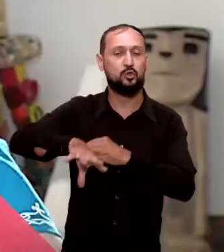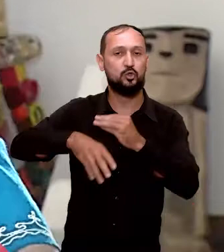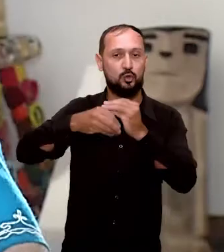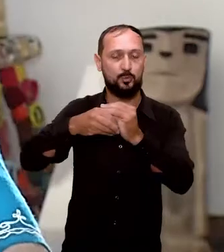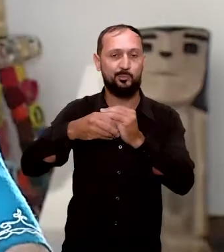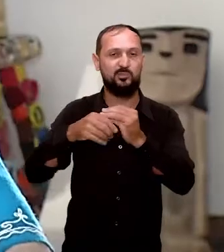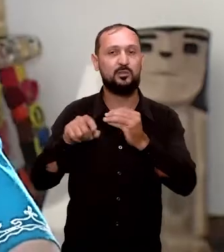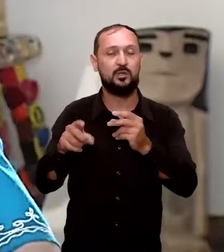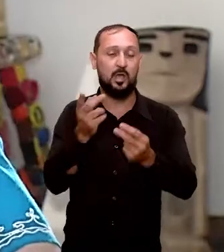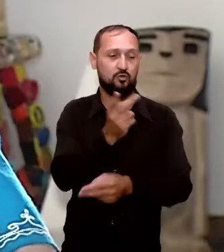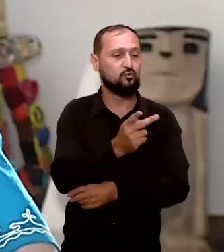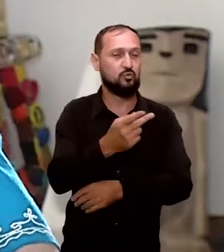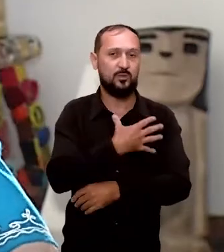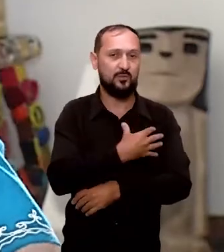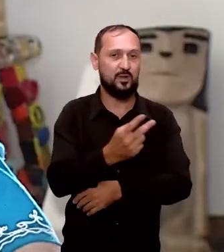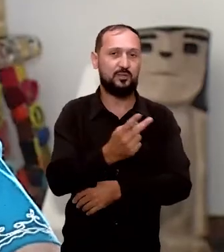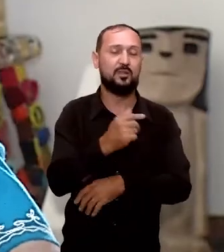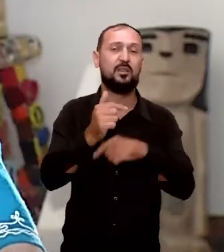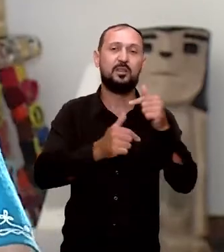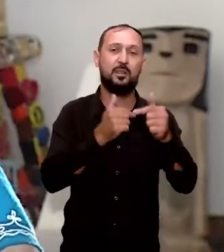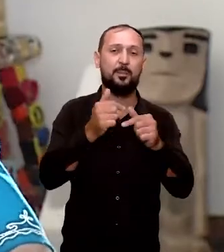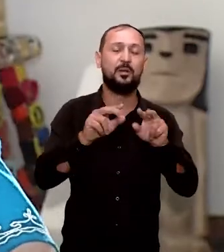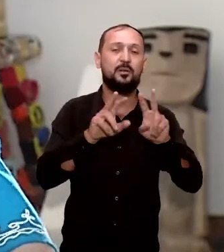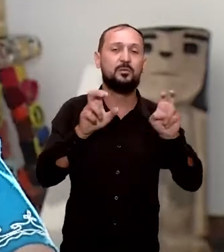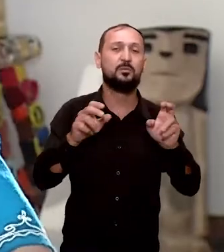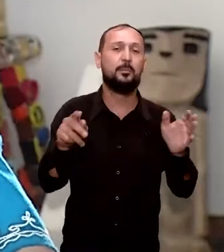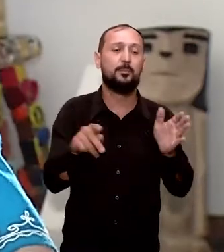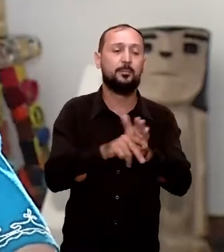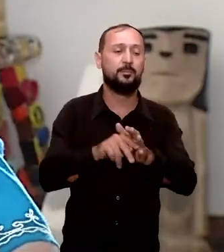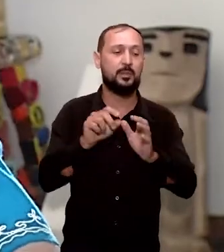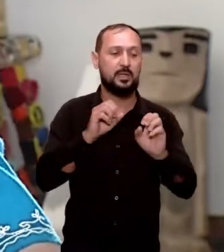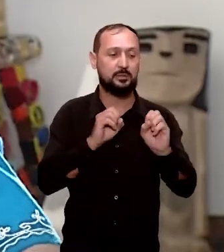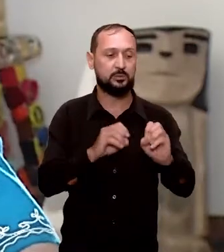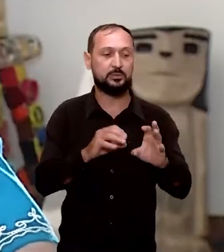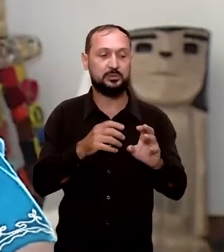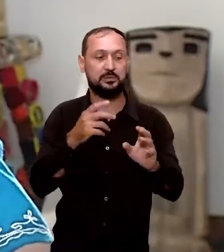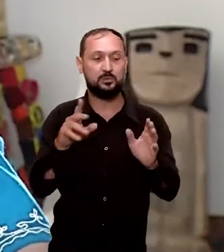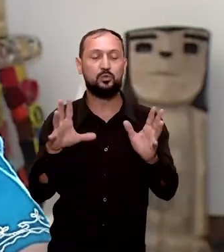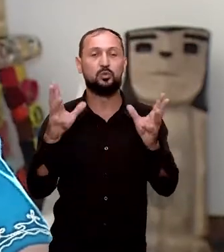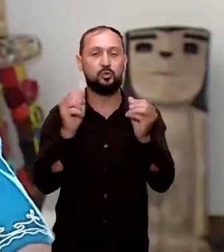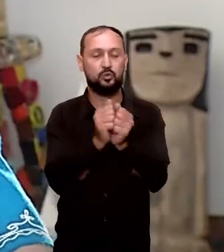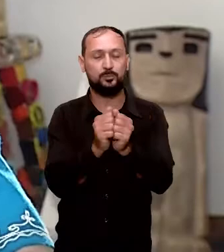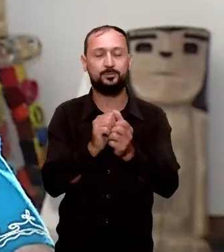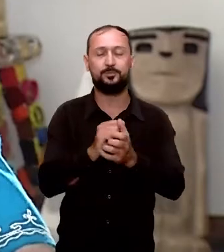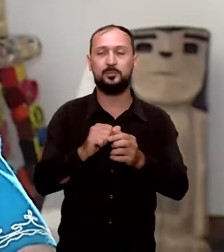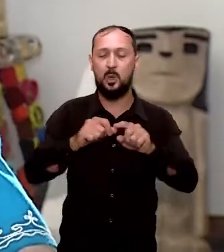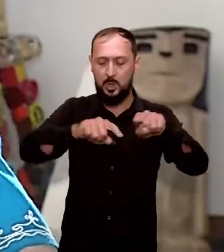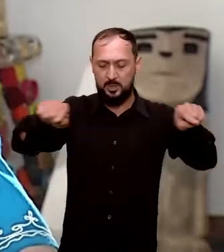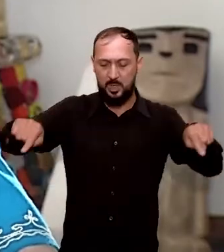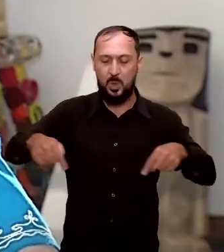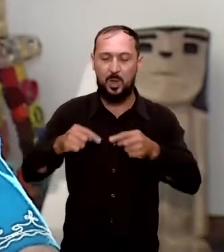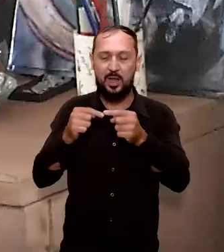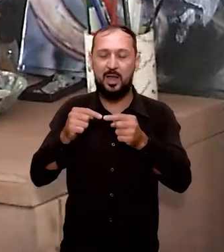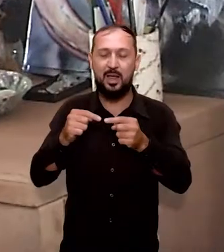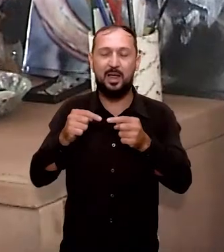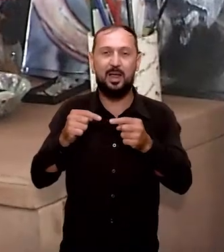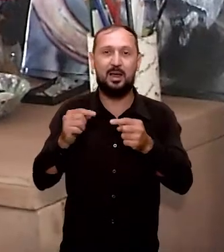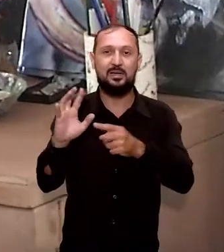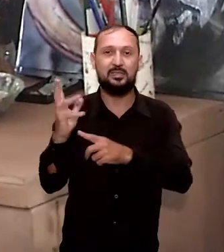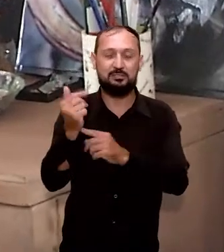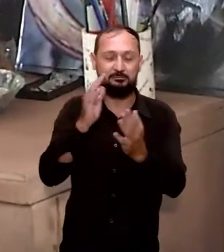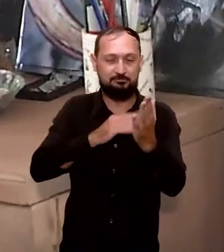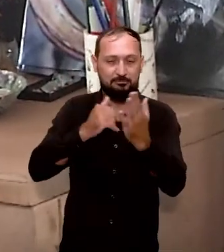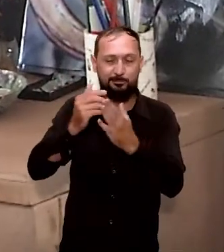ela faz a educação somática, tanto ela como a Maria Elvira, elas trabalham na parte de educação somática. O